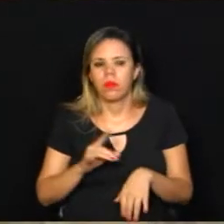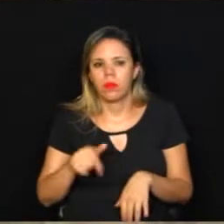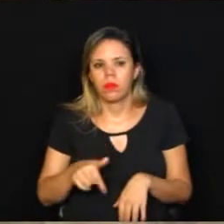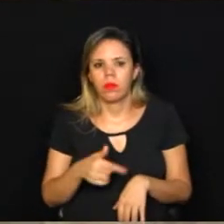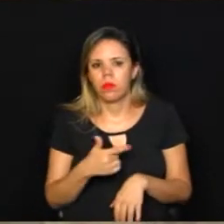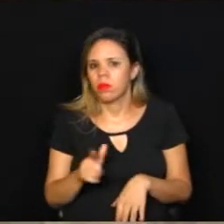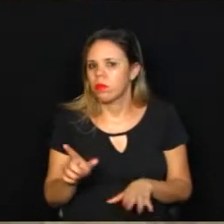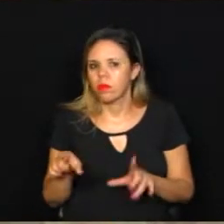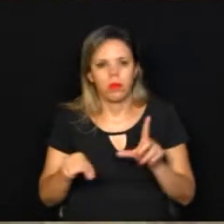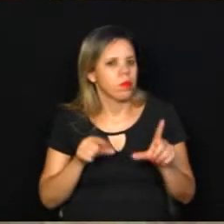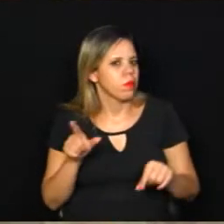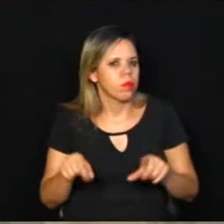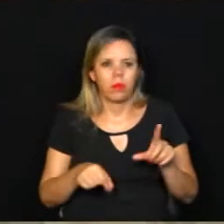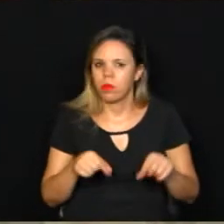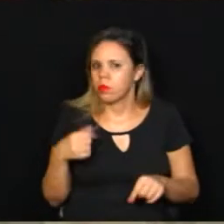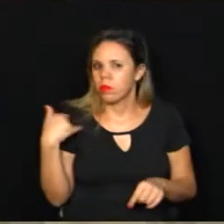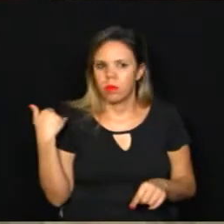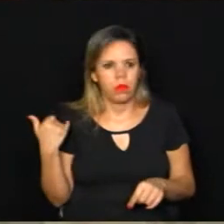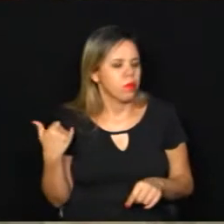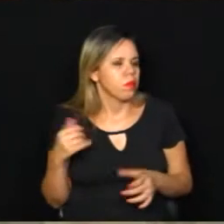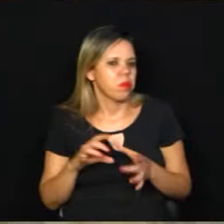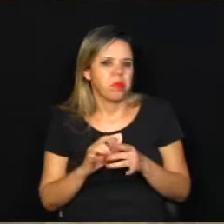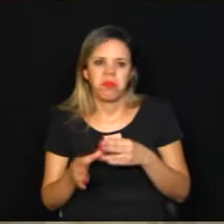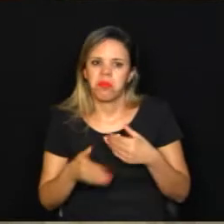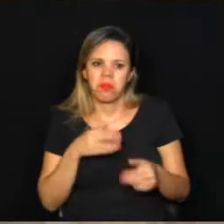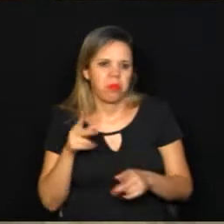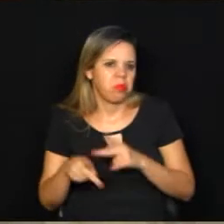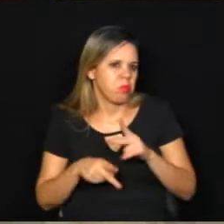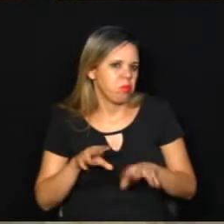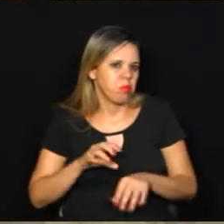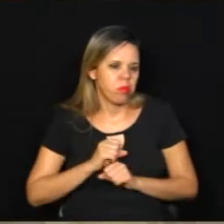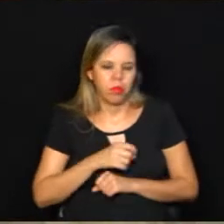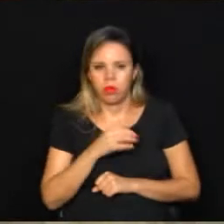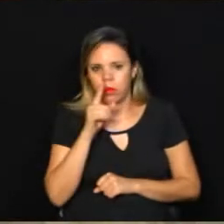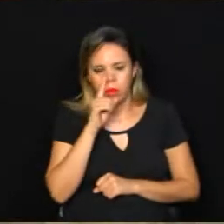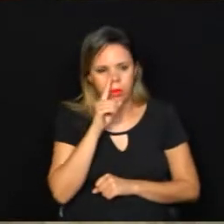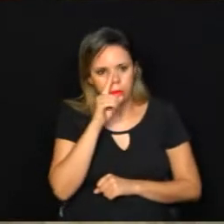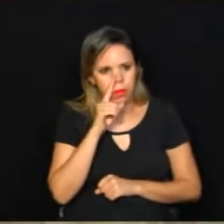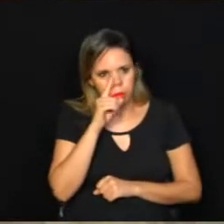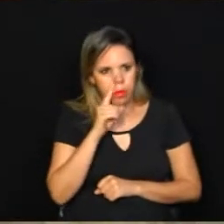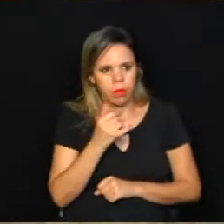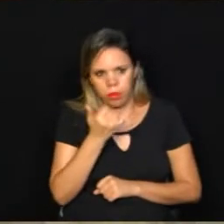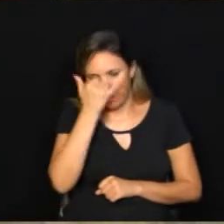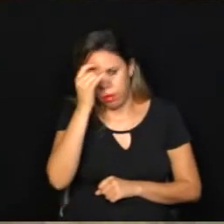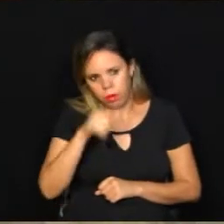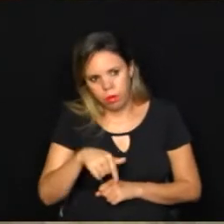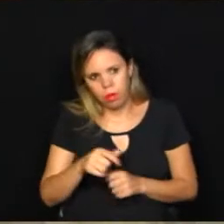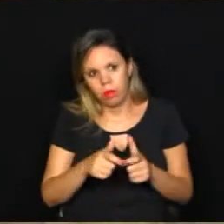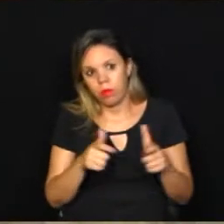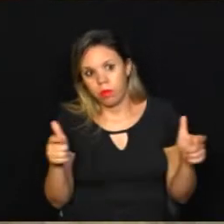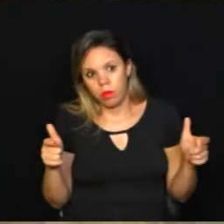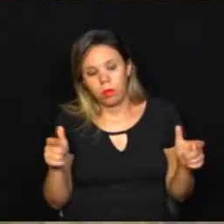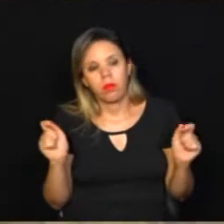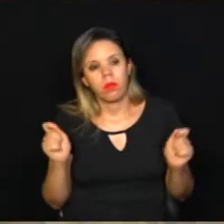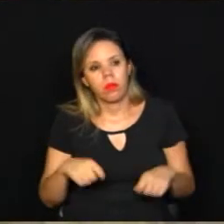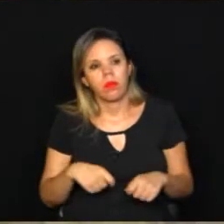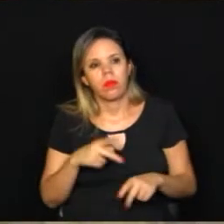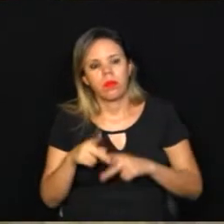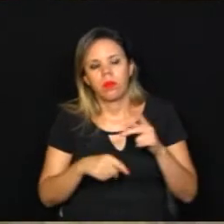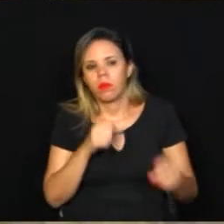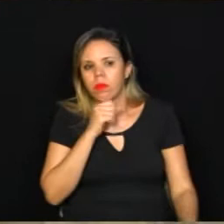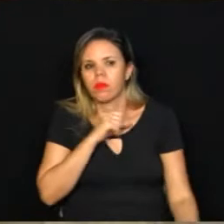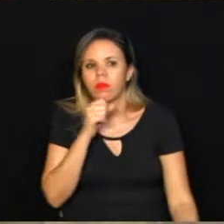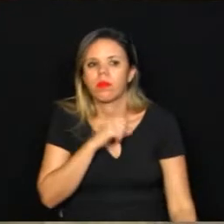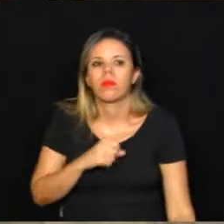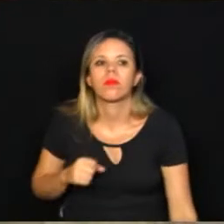não escolhe faixa etária. A gente sempre lembra aqui, a letalidade ela é maior em cima dos idosos,